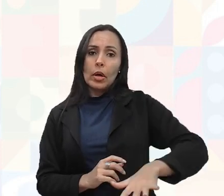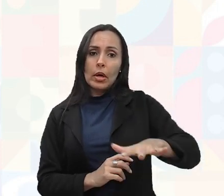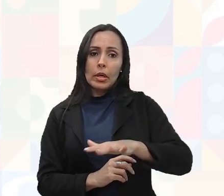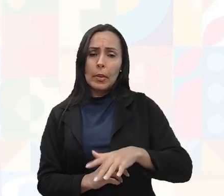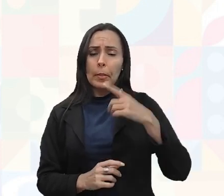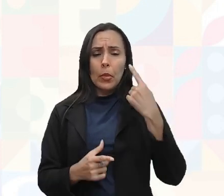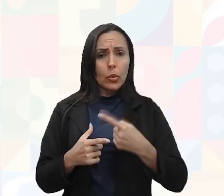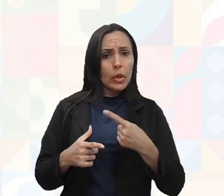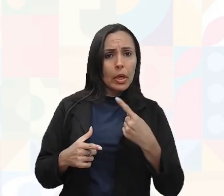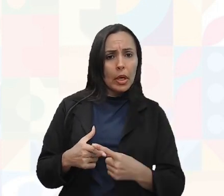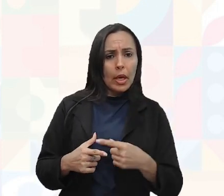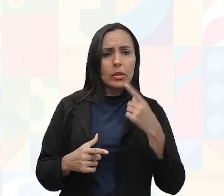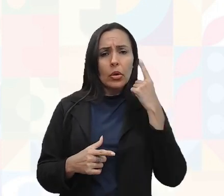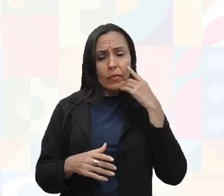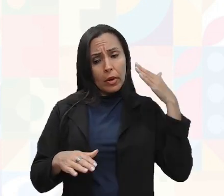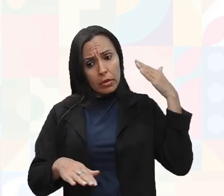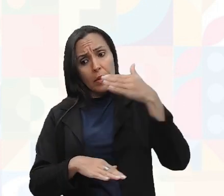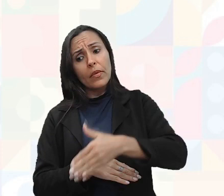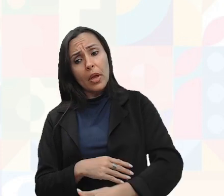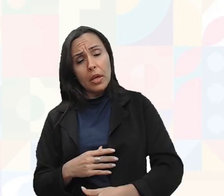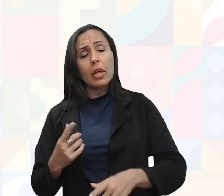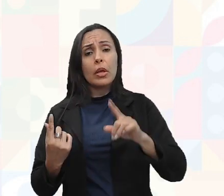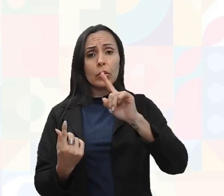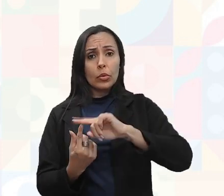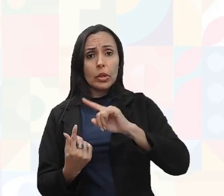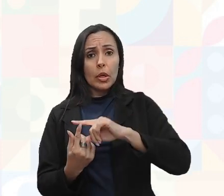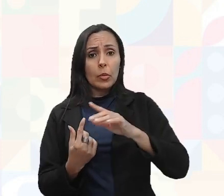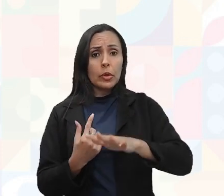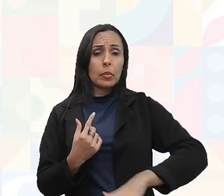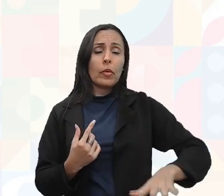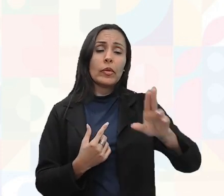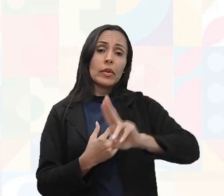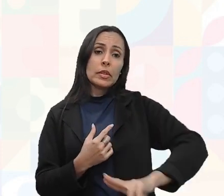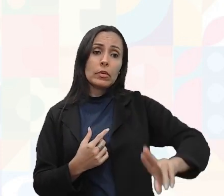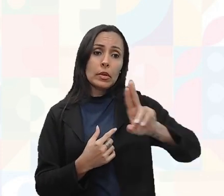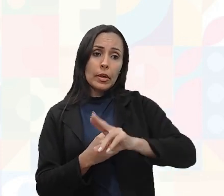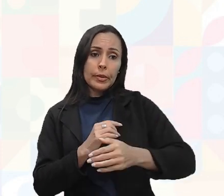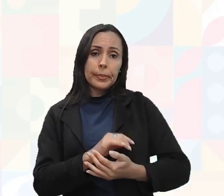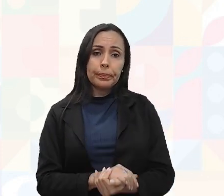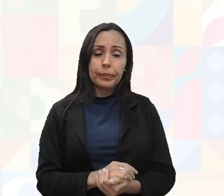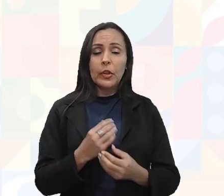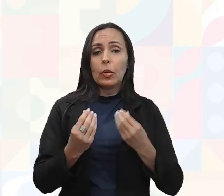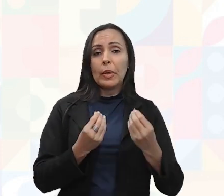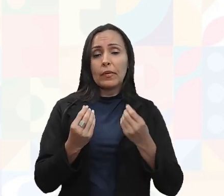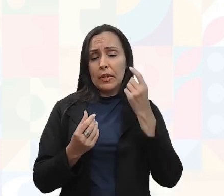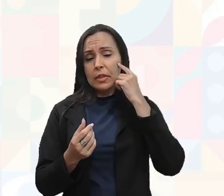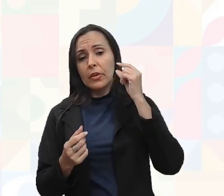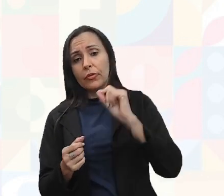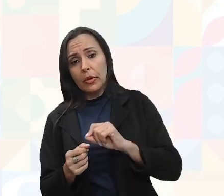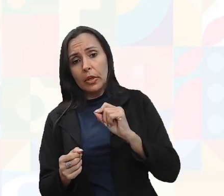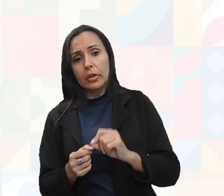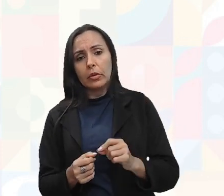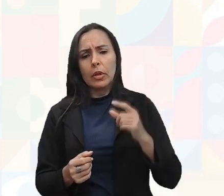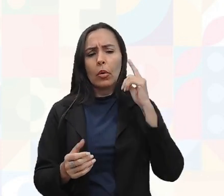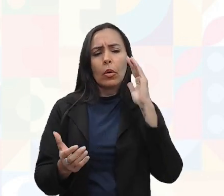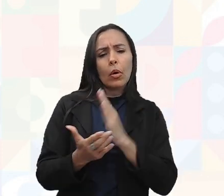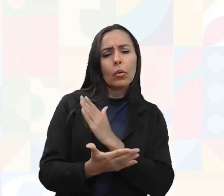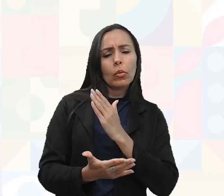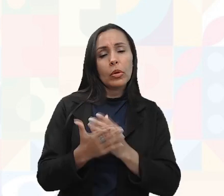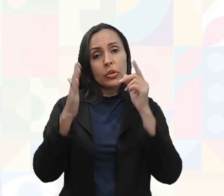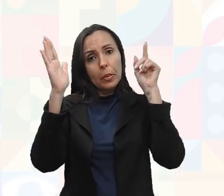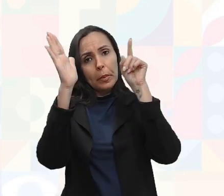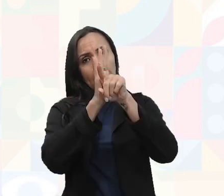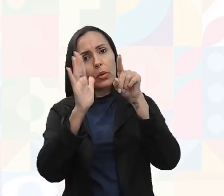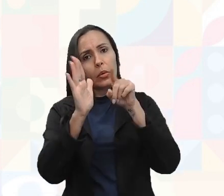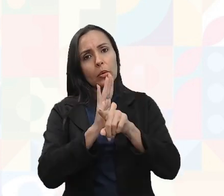quê? Porque isso vai interferir no tipo de imóvel que a gente vai estar utilizando. Como é que vai ser feito, né? Então, são algumas perguntas